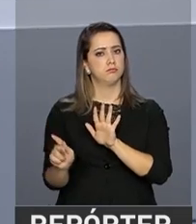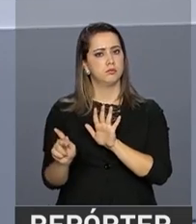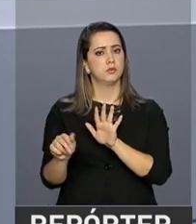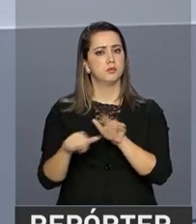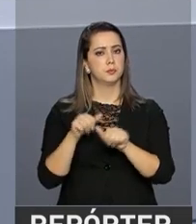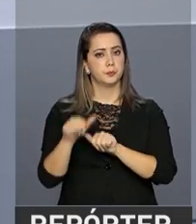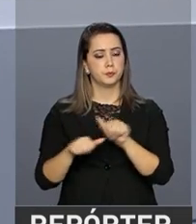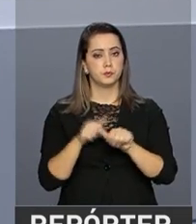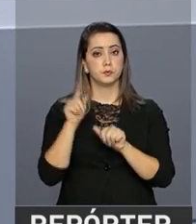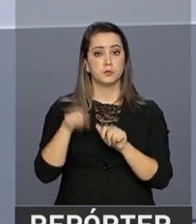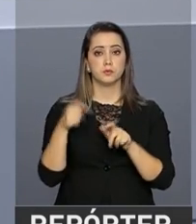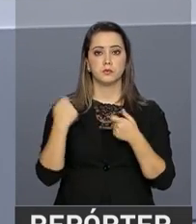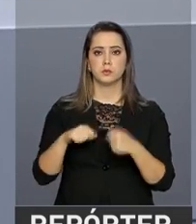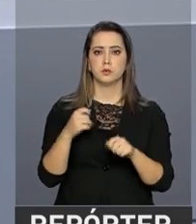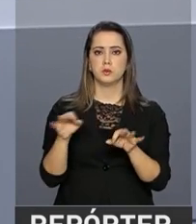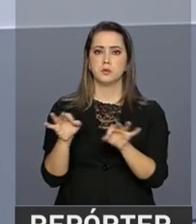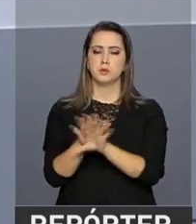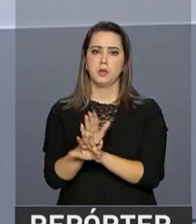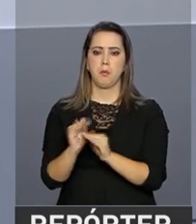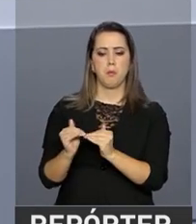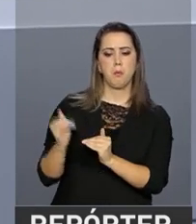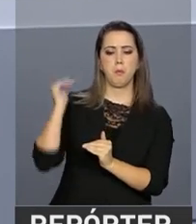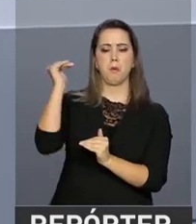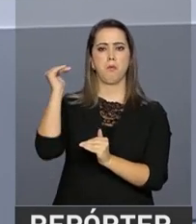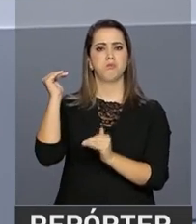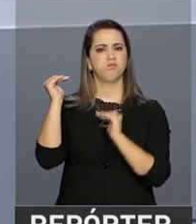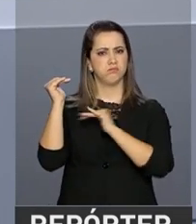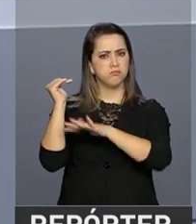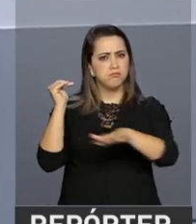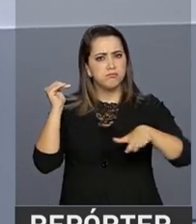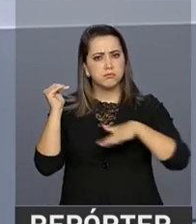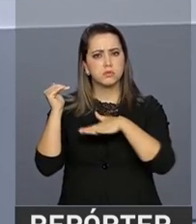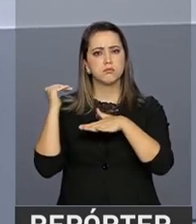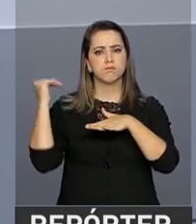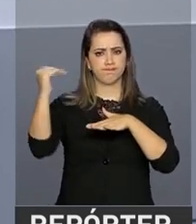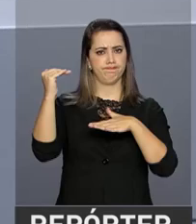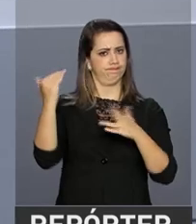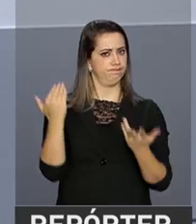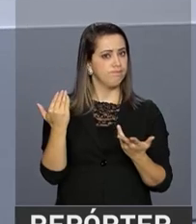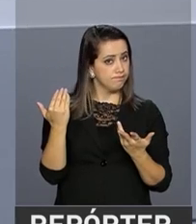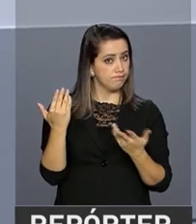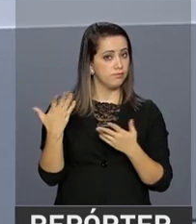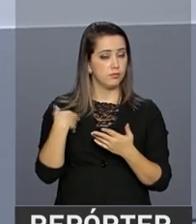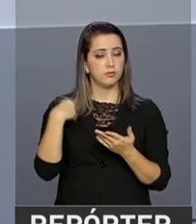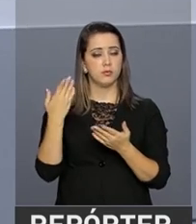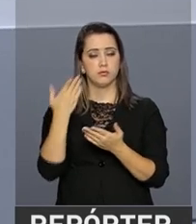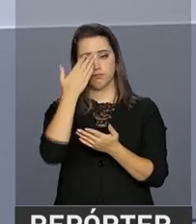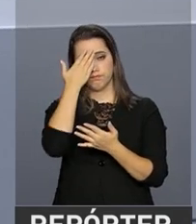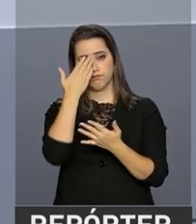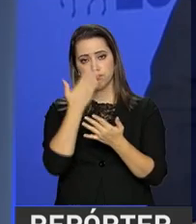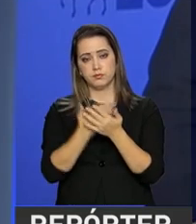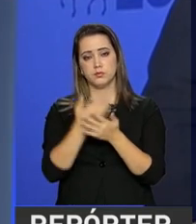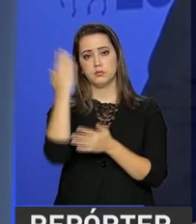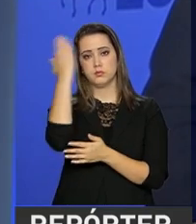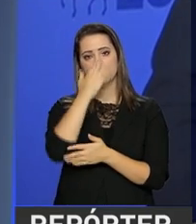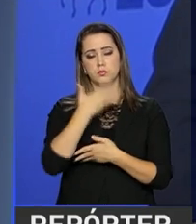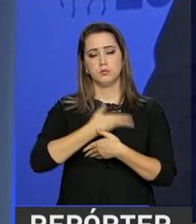são necessárias para acabar com privilégios e garantir a confiança dos investidores no brasil